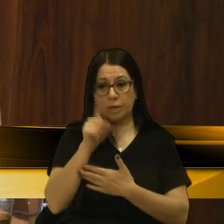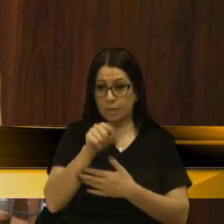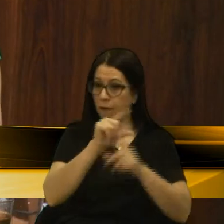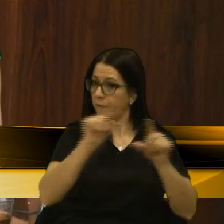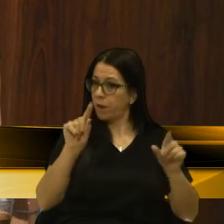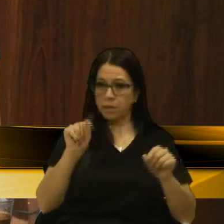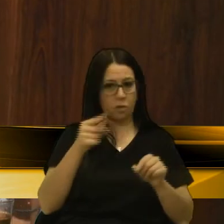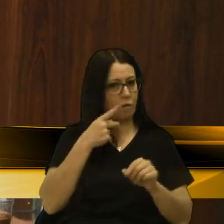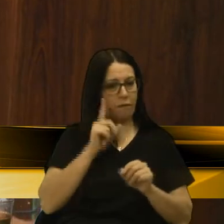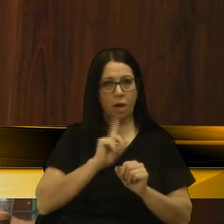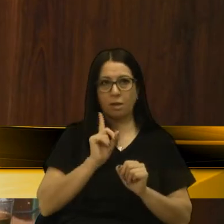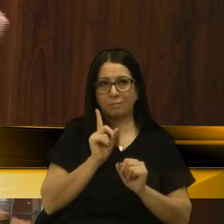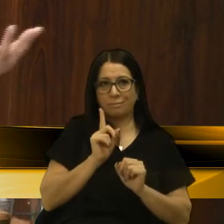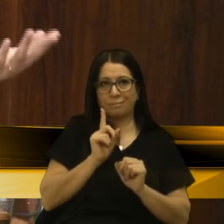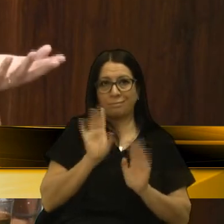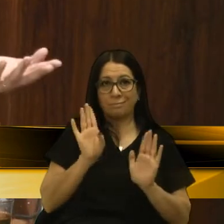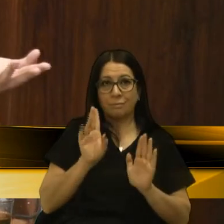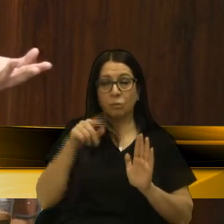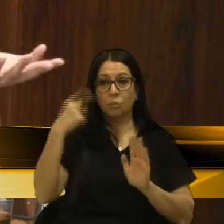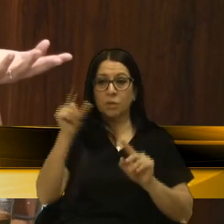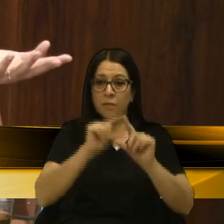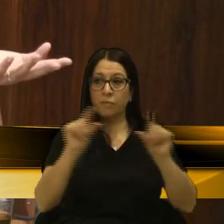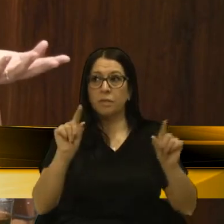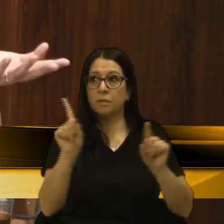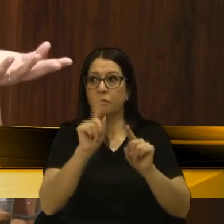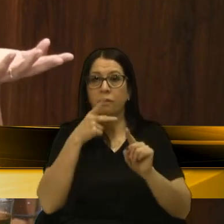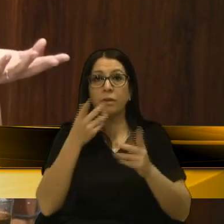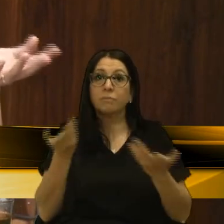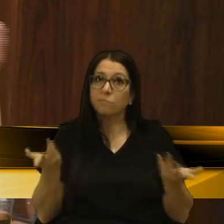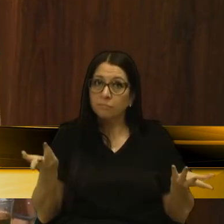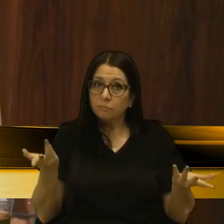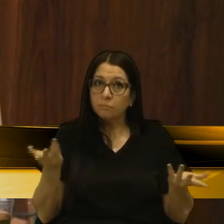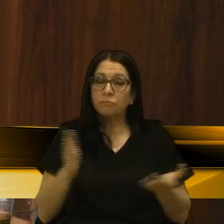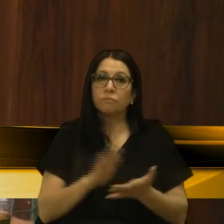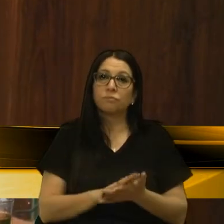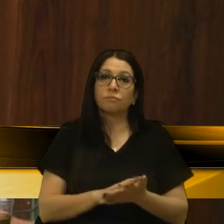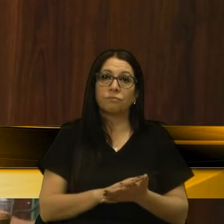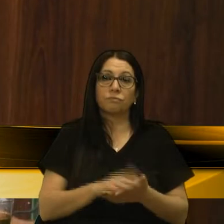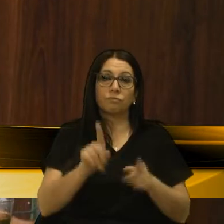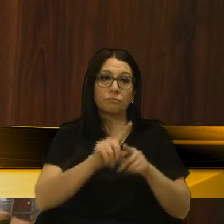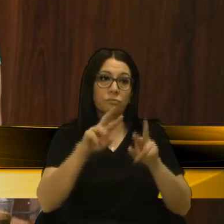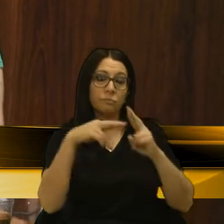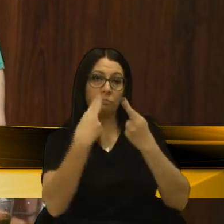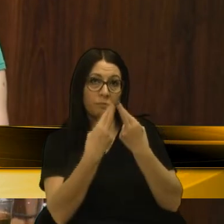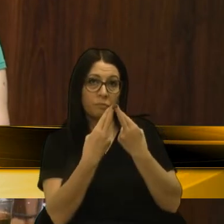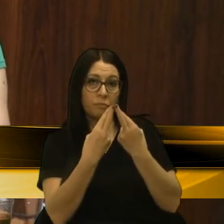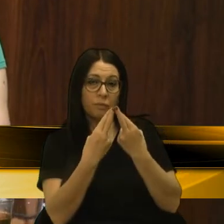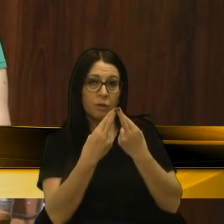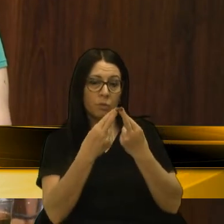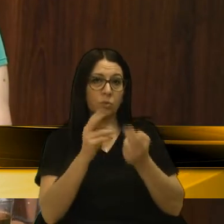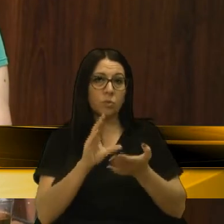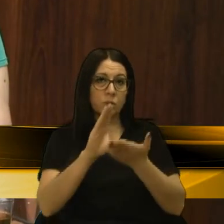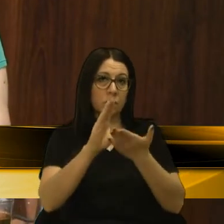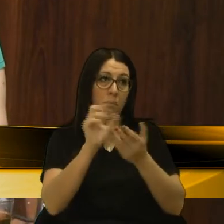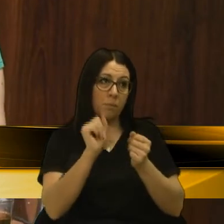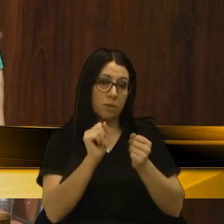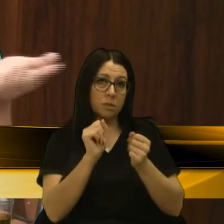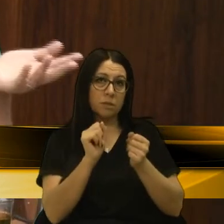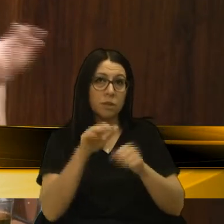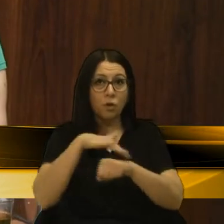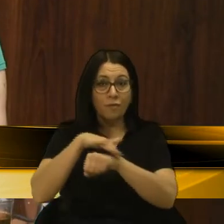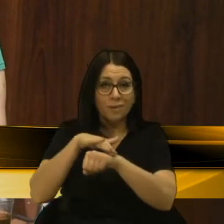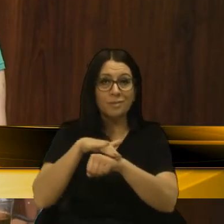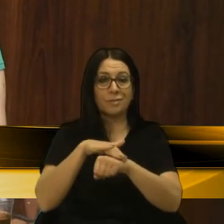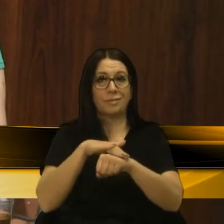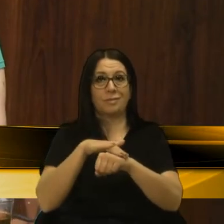só deixar esse registro, porque daqui a pouco outras frases também não foram ditas, né? E daqui a pouco, numa reunião com os conselheiros, a gente vai poder